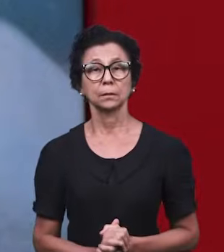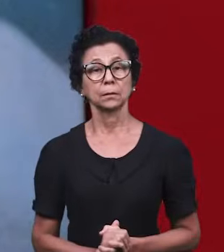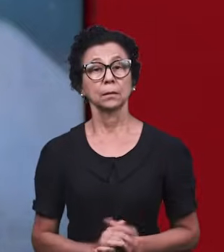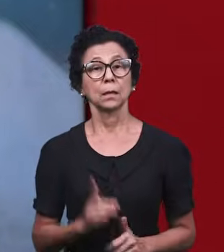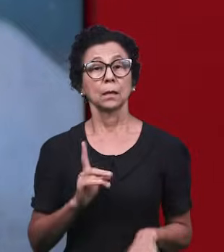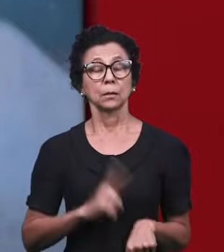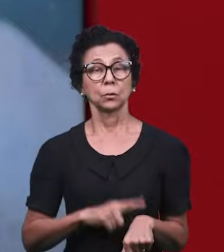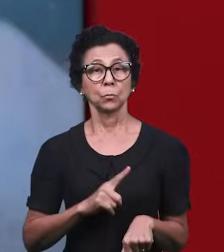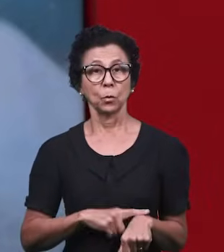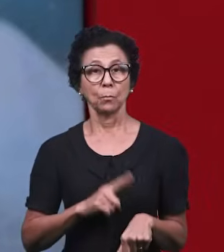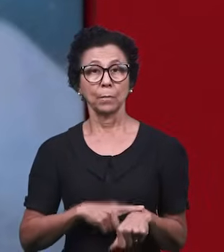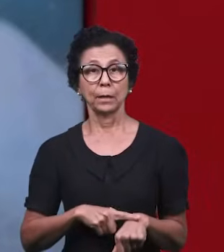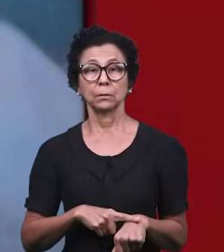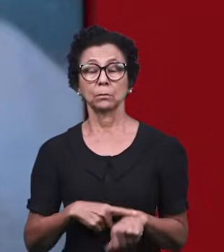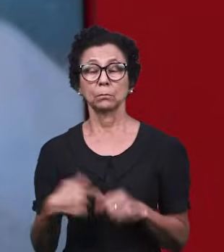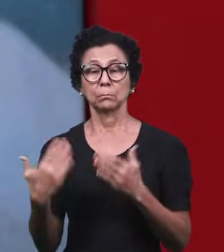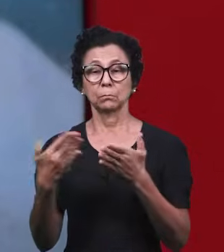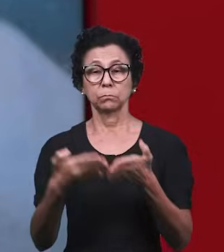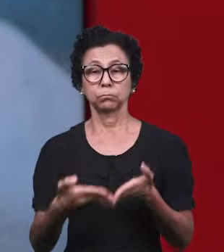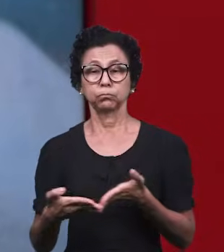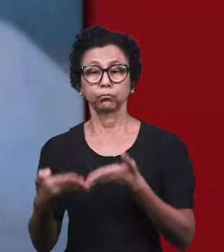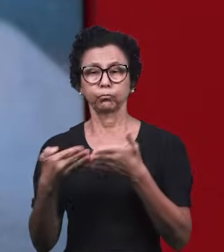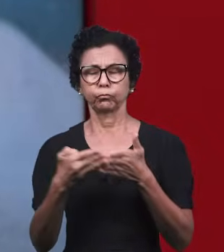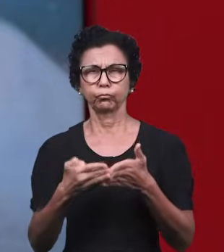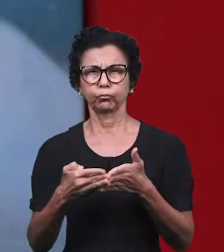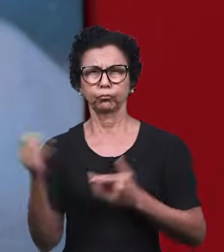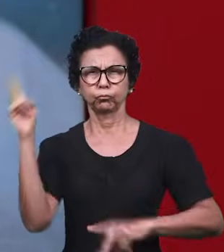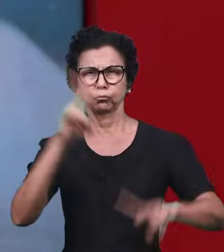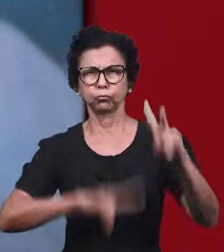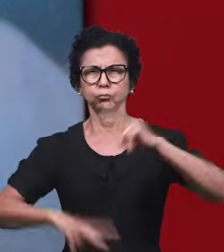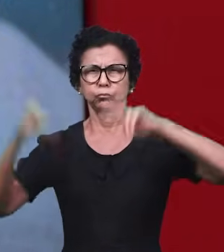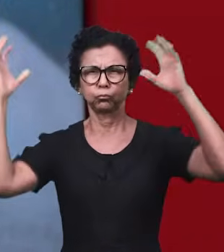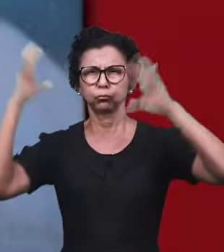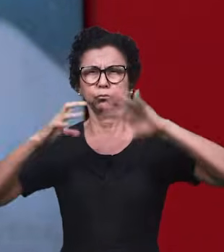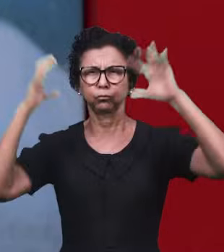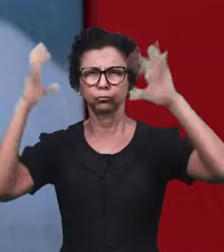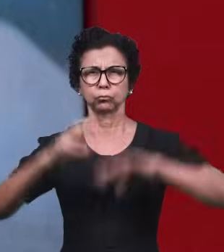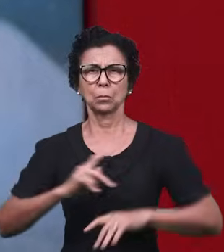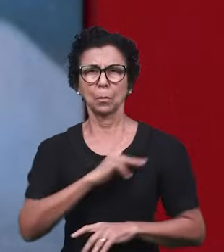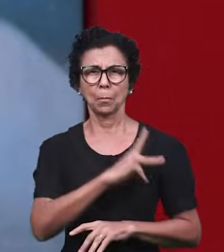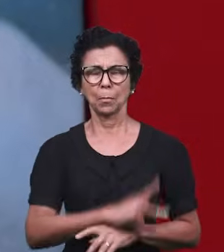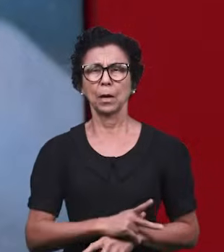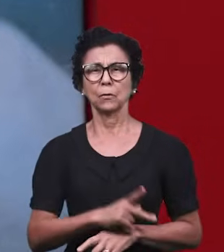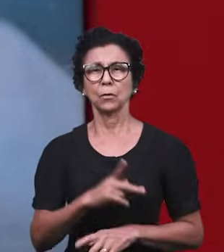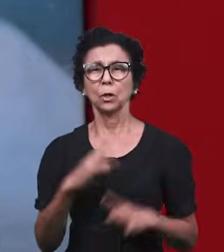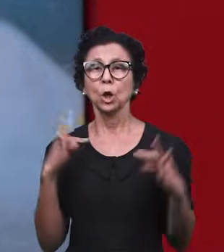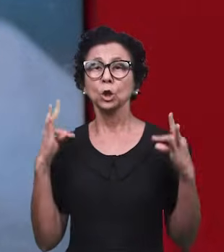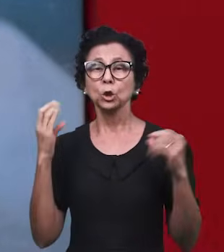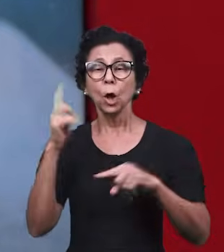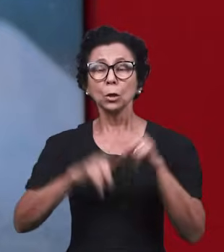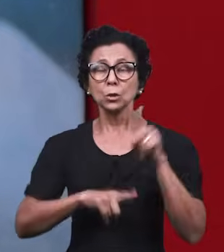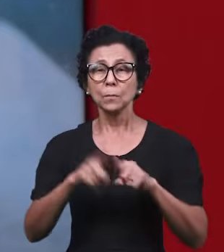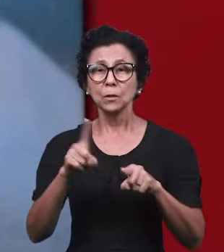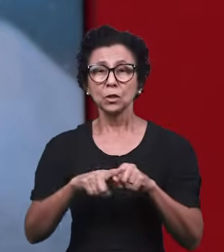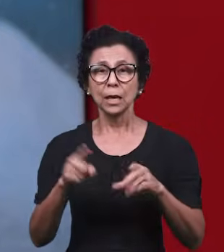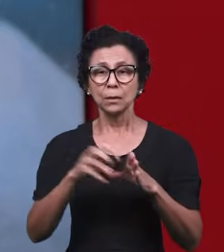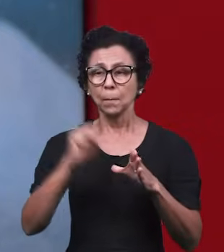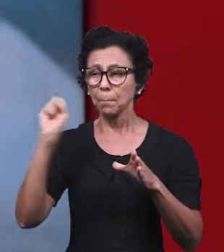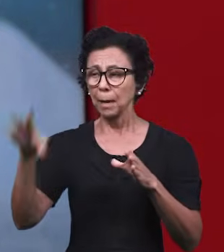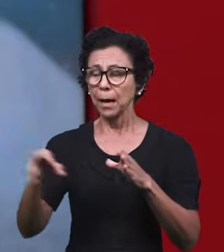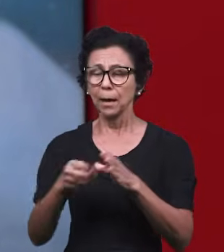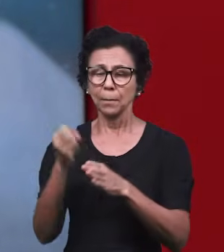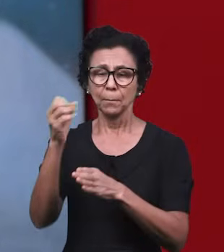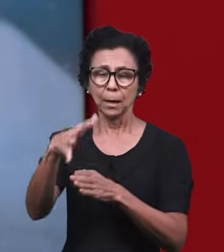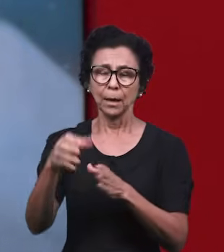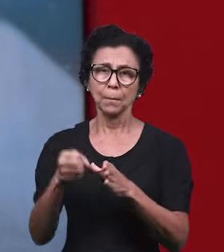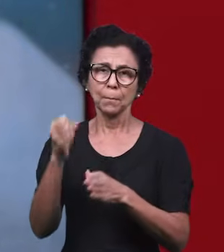ele teve que alijar ou aliviar a carga no navio para que eles não naufragassem. E na verdade foi isso que o cristianismo fez